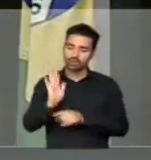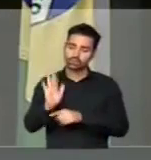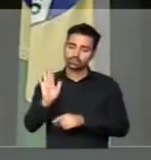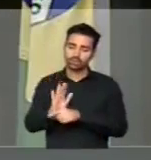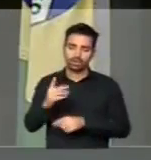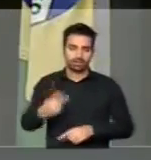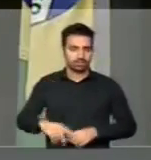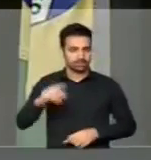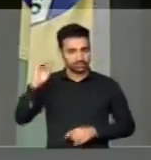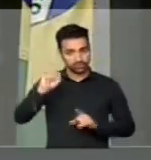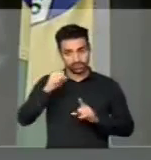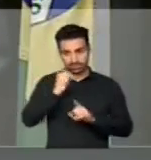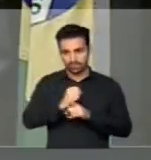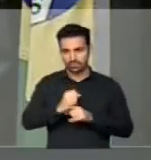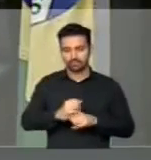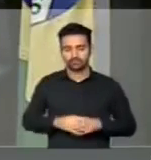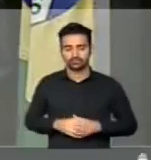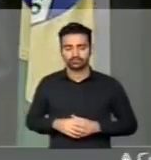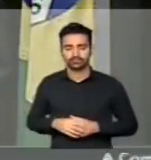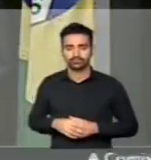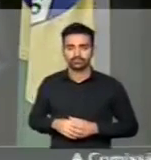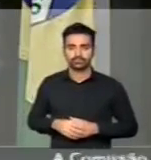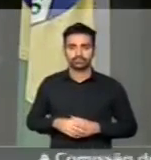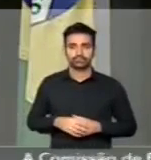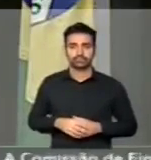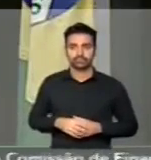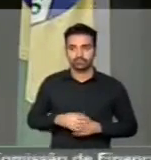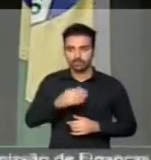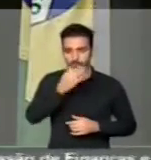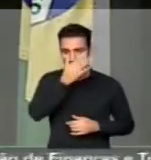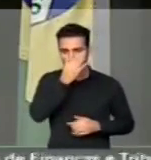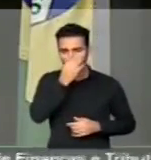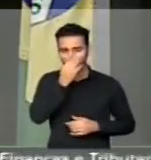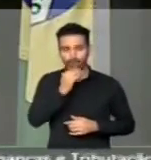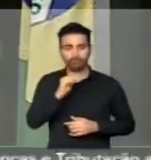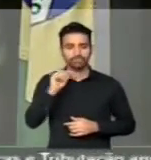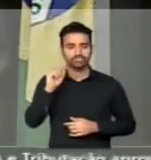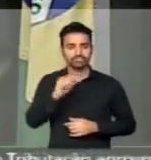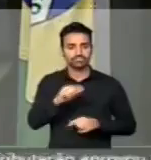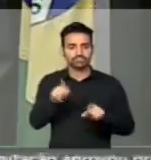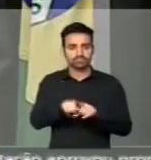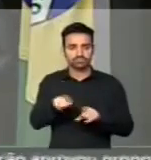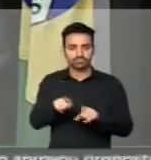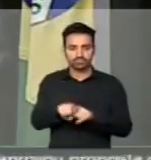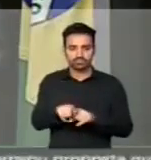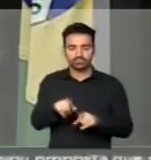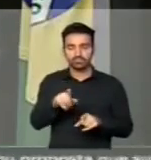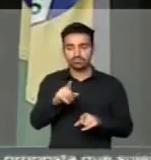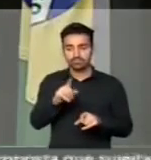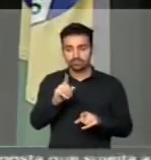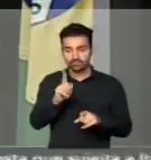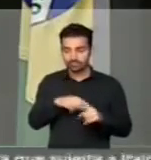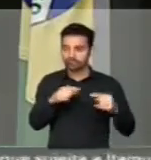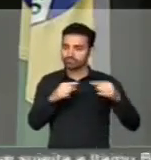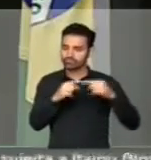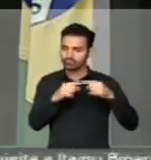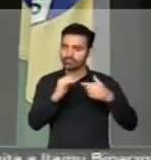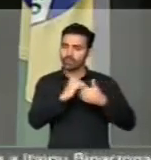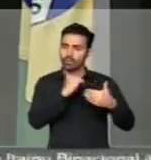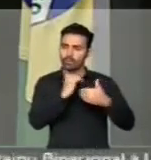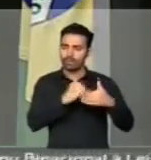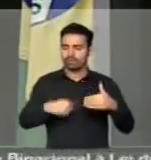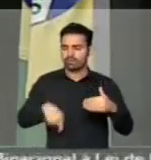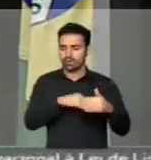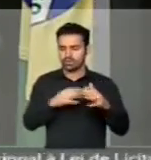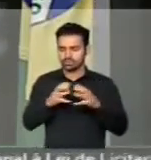sociedade. São também esses princípios, que nortearão a atuação de nossas bancadas no Congresso